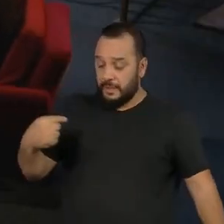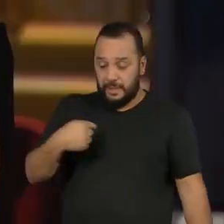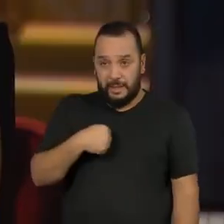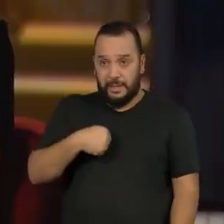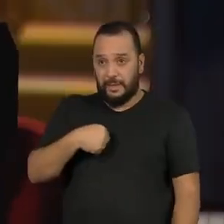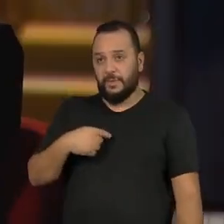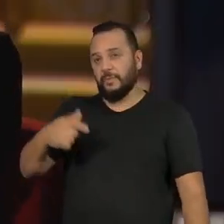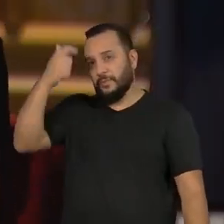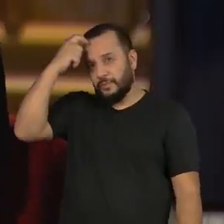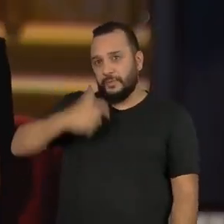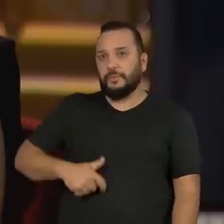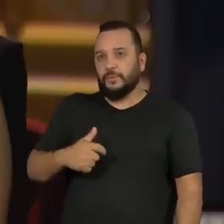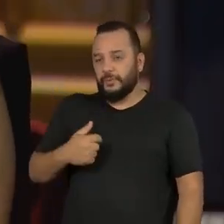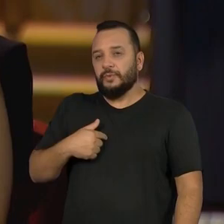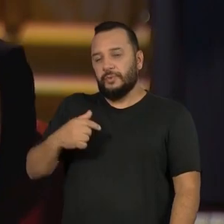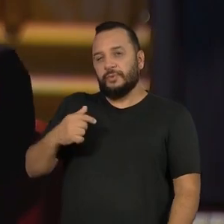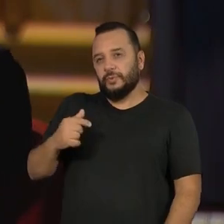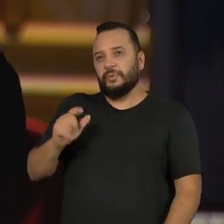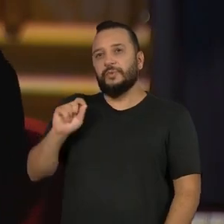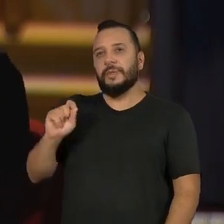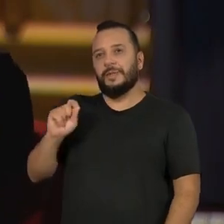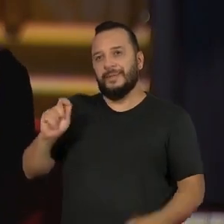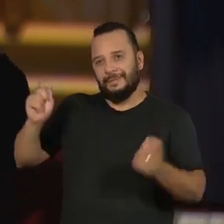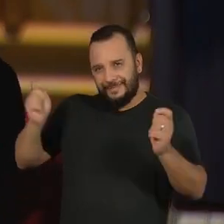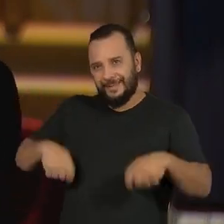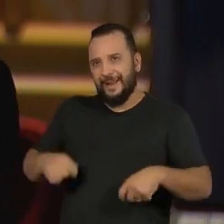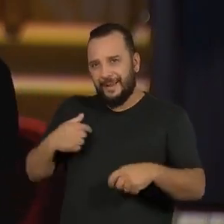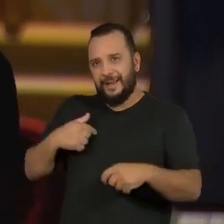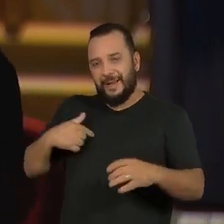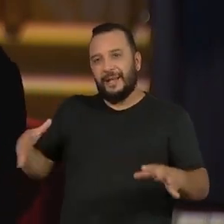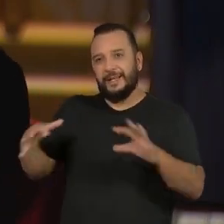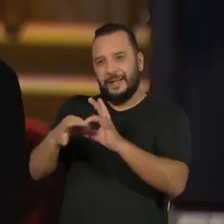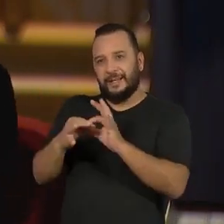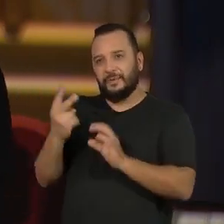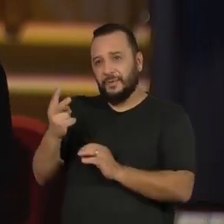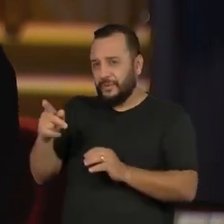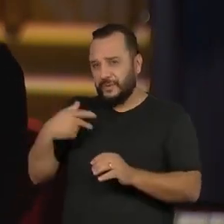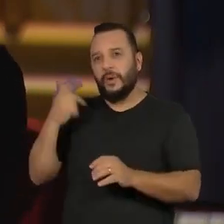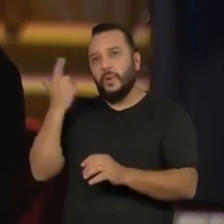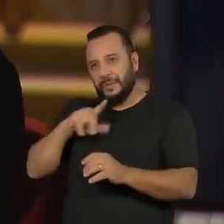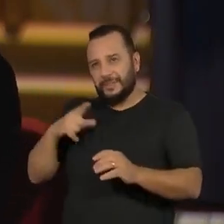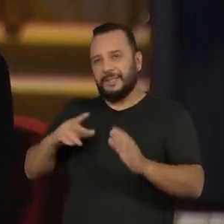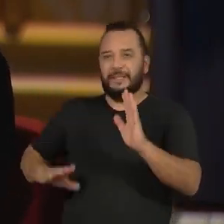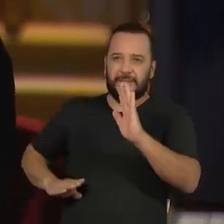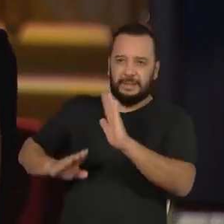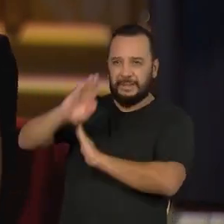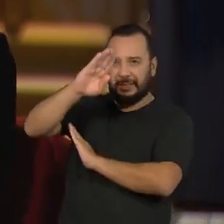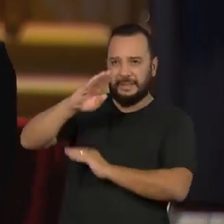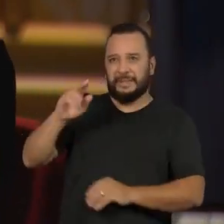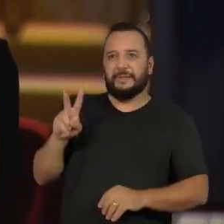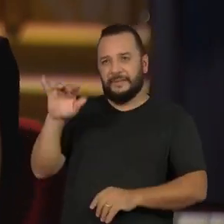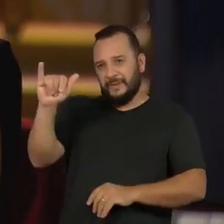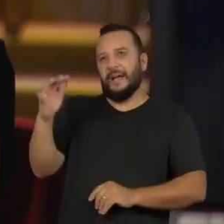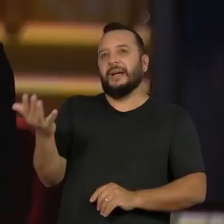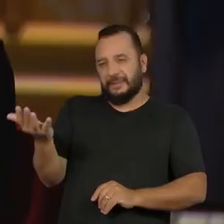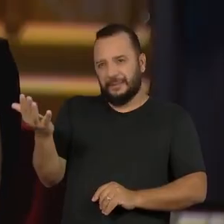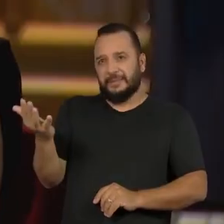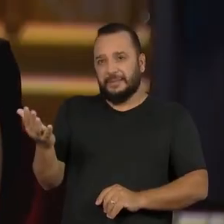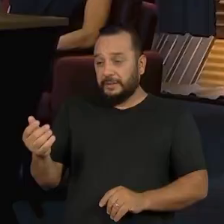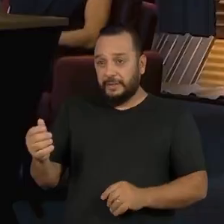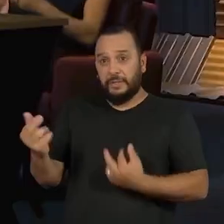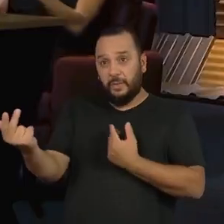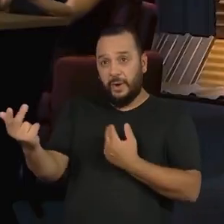eh e a concretização de que é possível você vai chegar lá você vai prosperar você eh você vai chegar onde eu